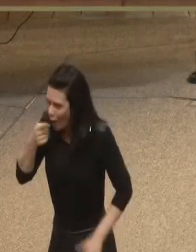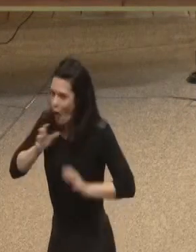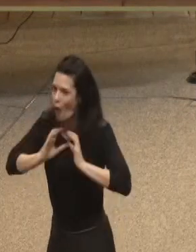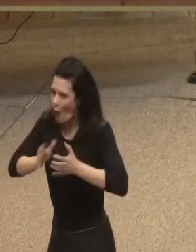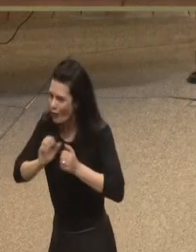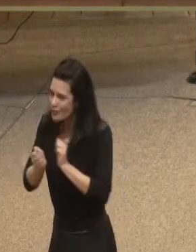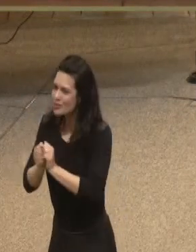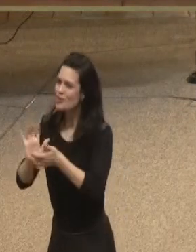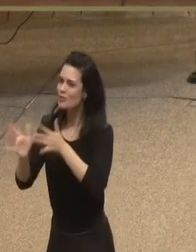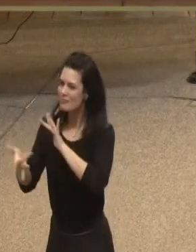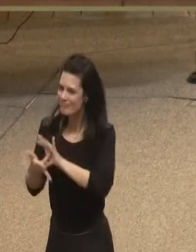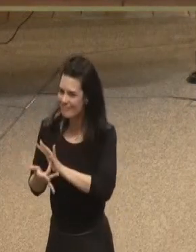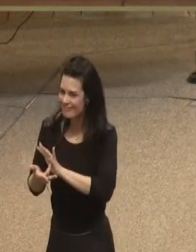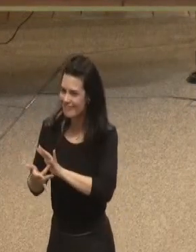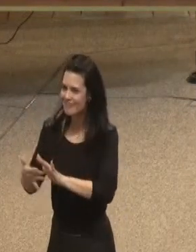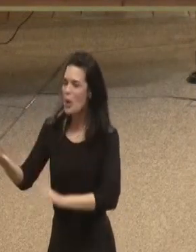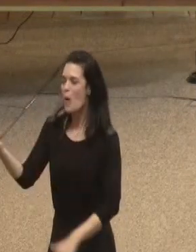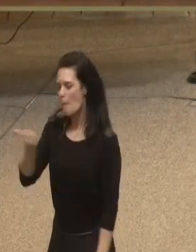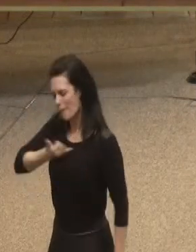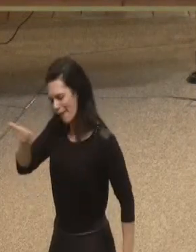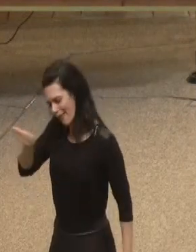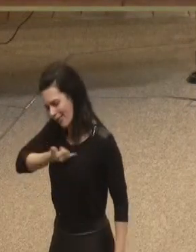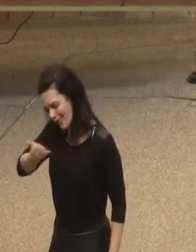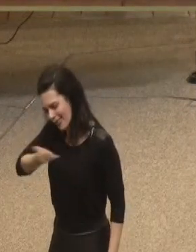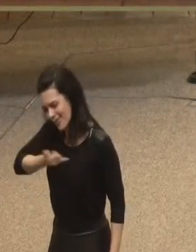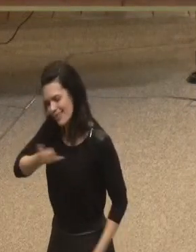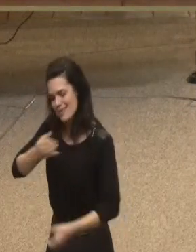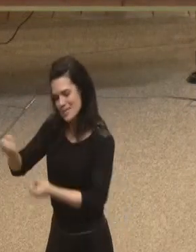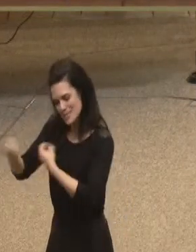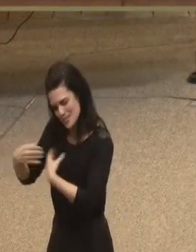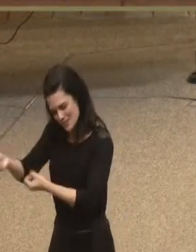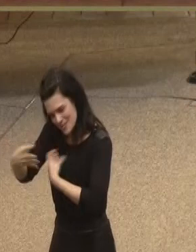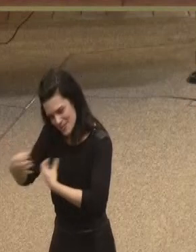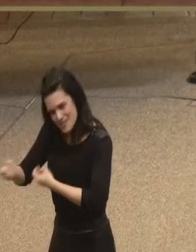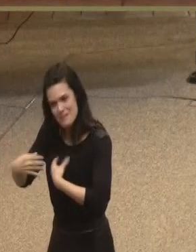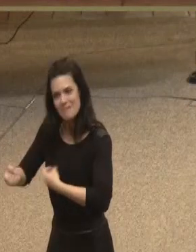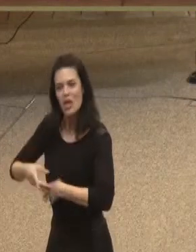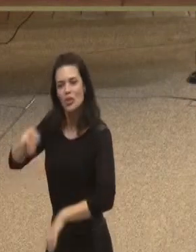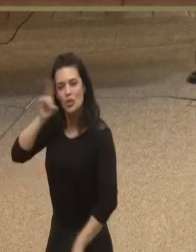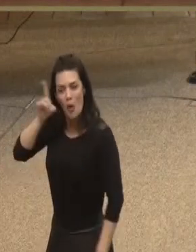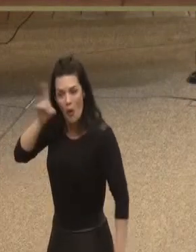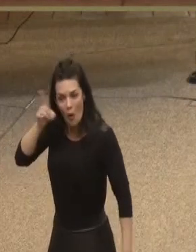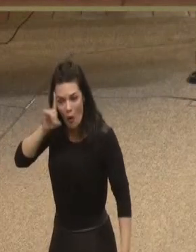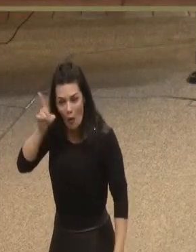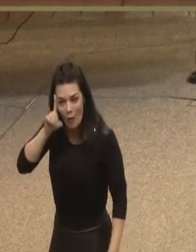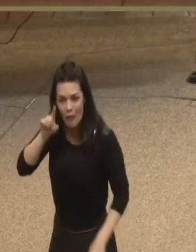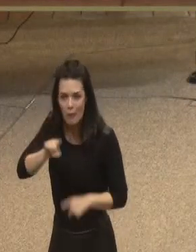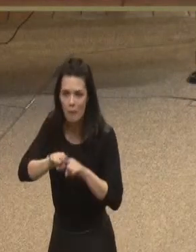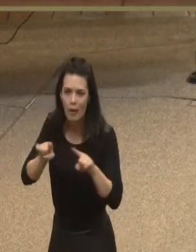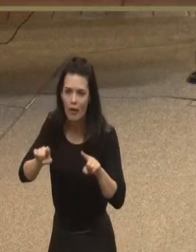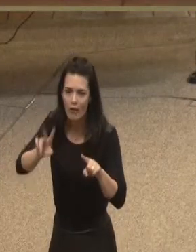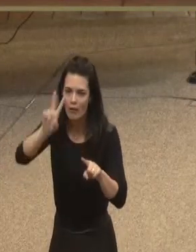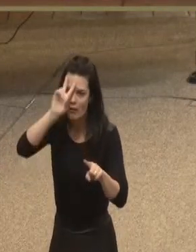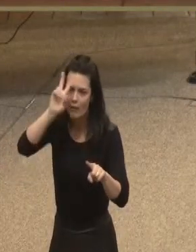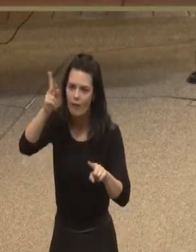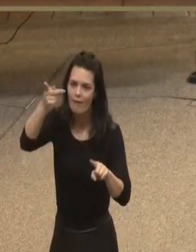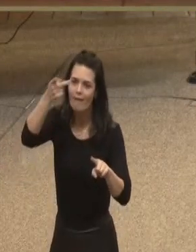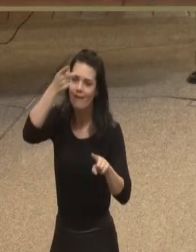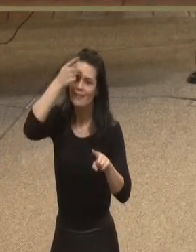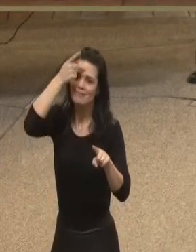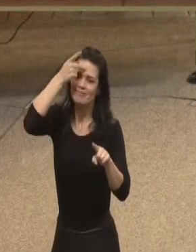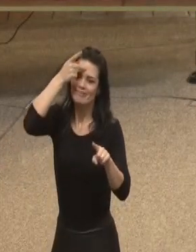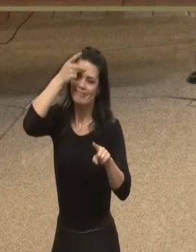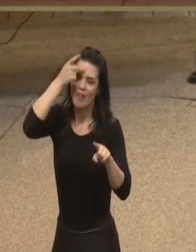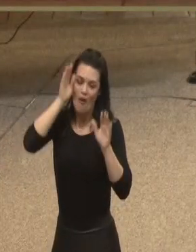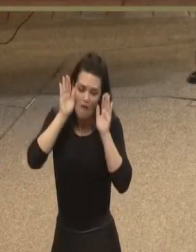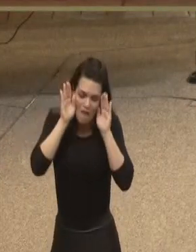ouvindo verdades espirituais e eternas, mas tendo um entendimento humano,